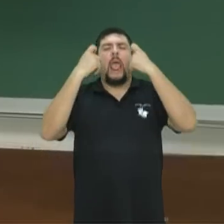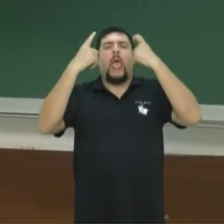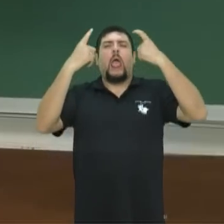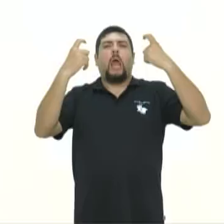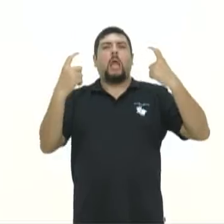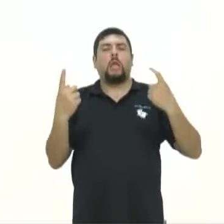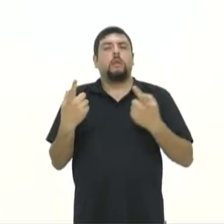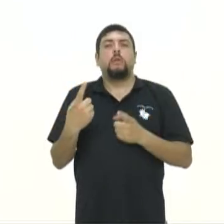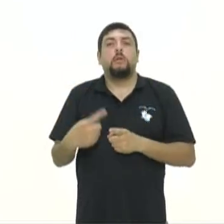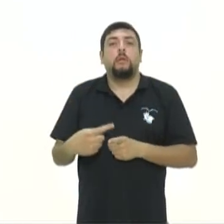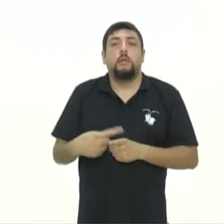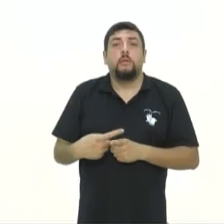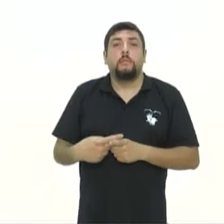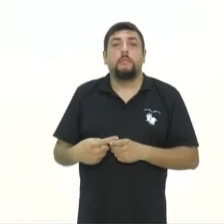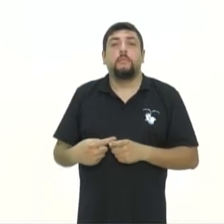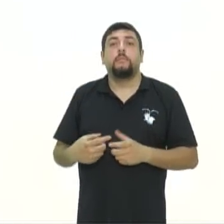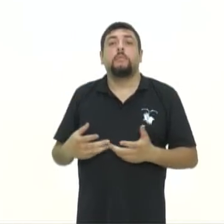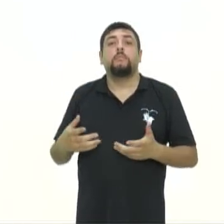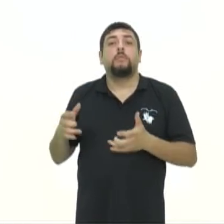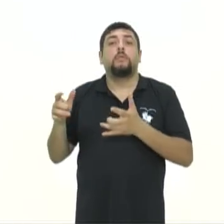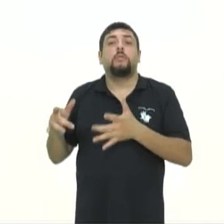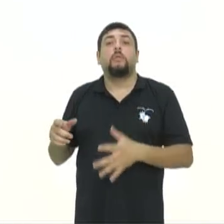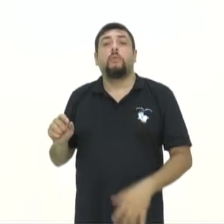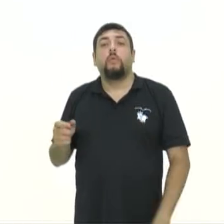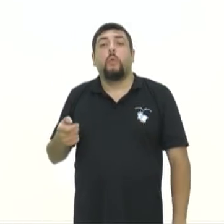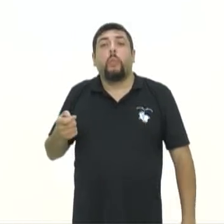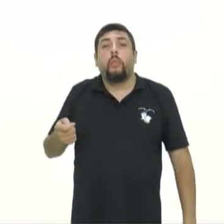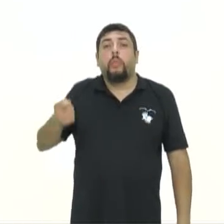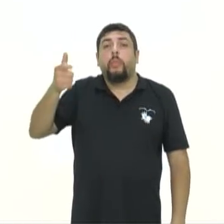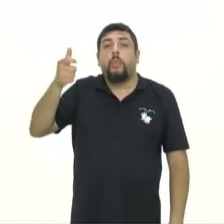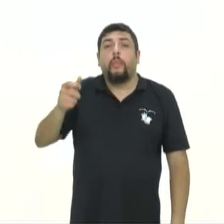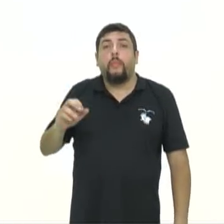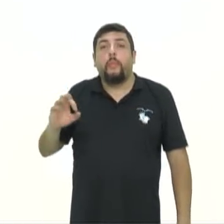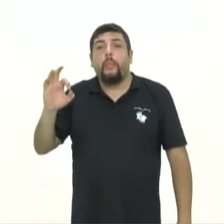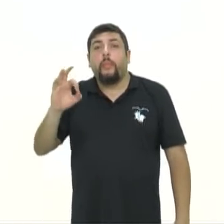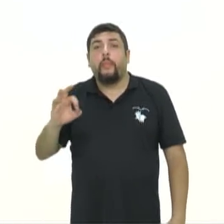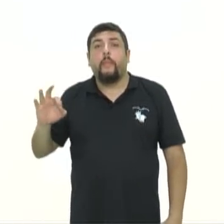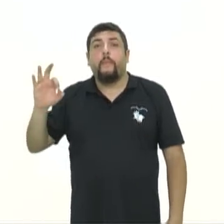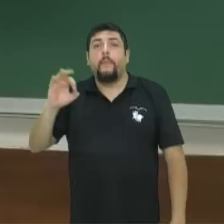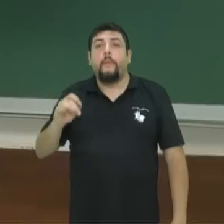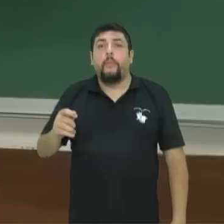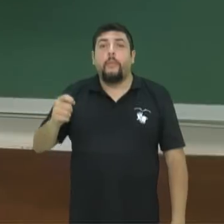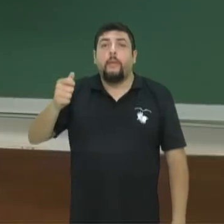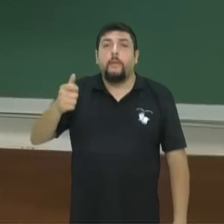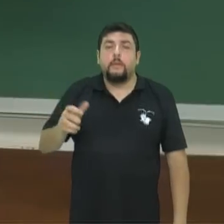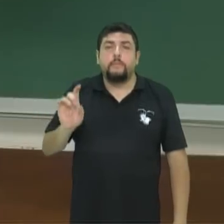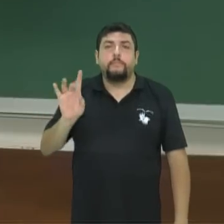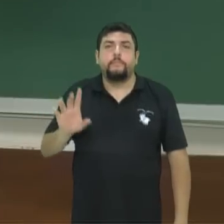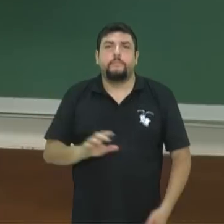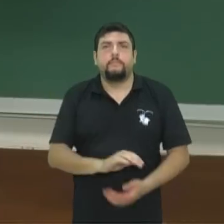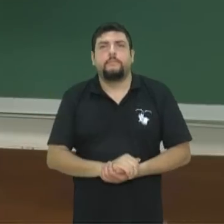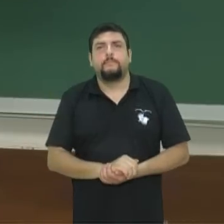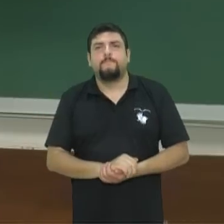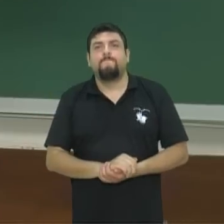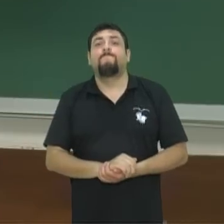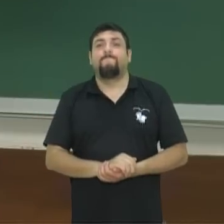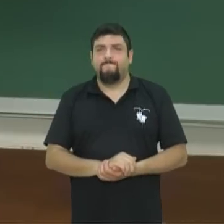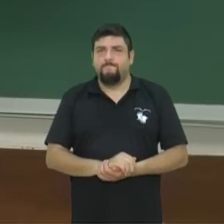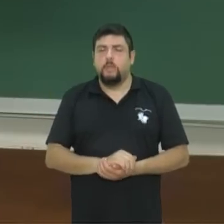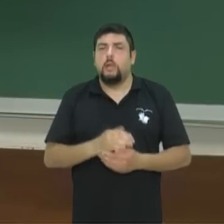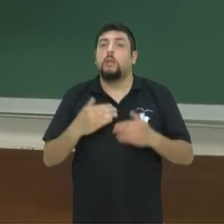Desesperada, né? E o que sobrou para ela? Só uma moedinha, né? Então esse é o desespero, né? Que é desencadeado